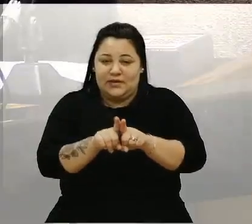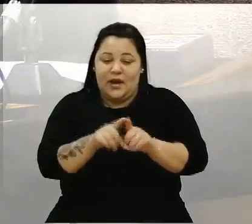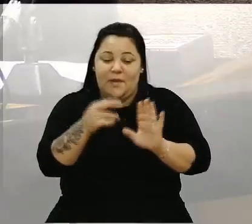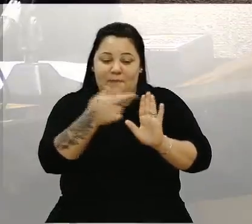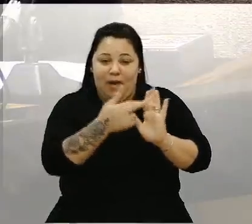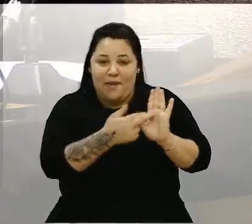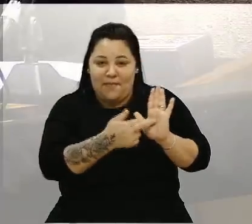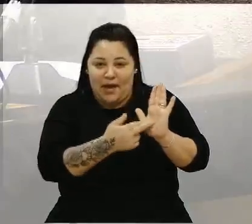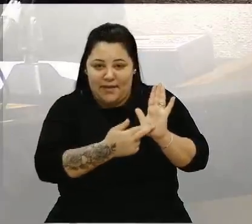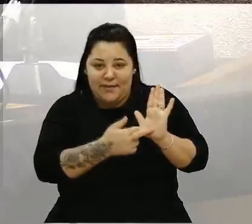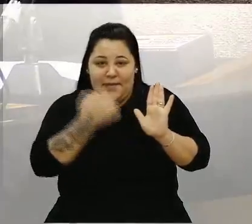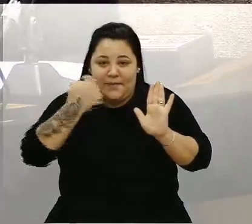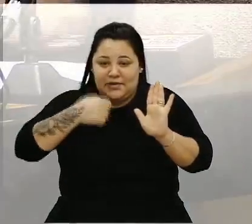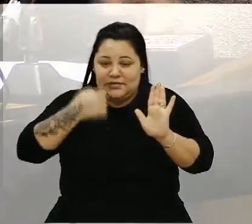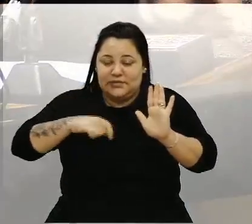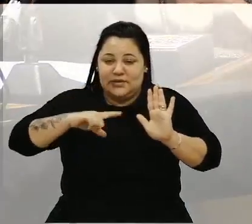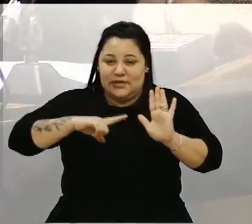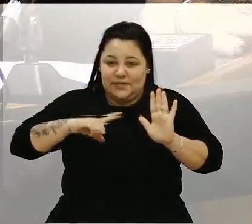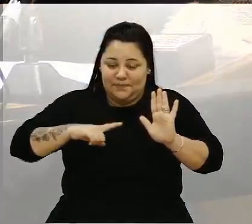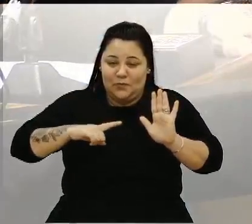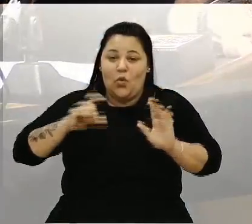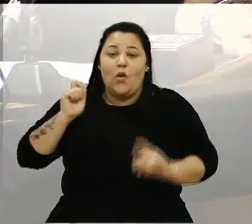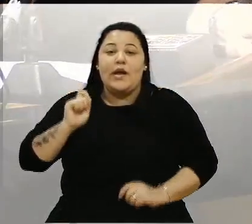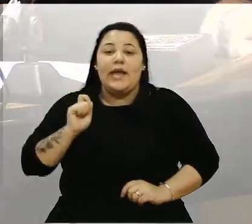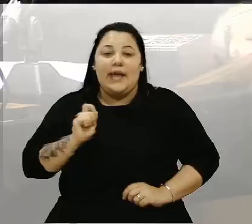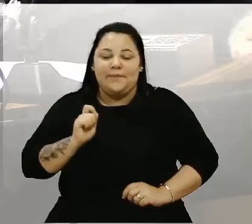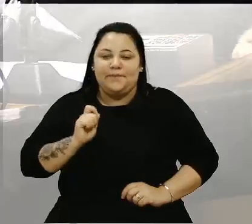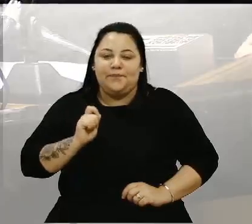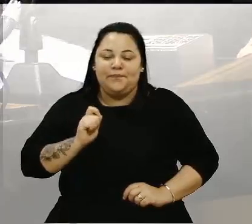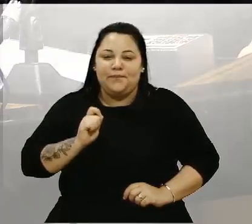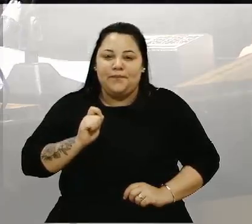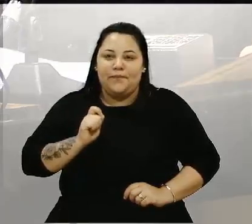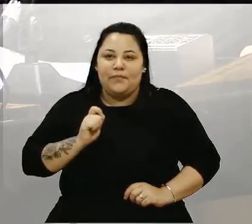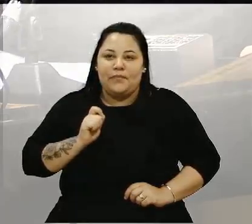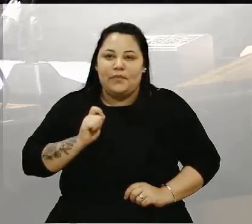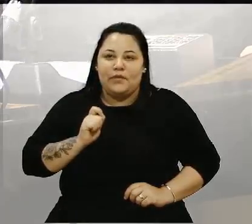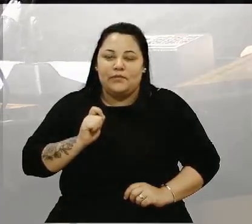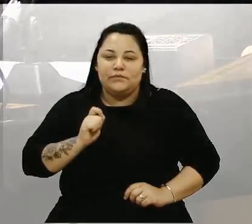requisito essencial de circunstâncias